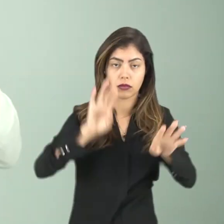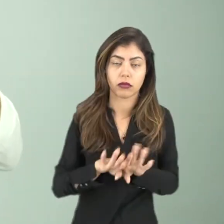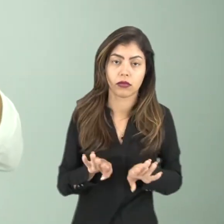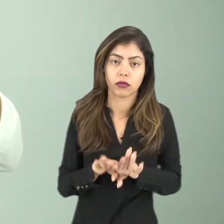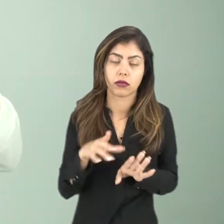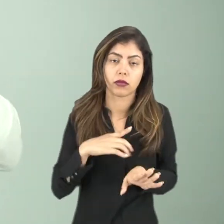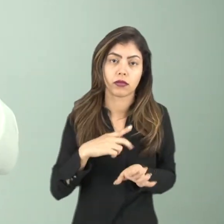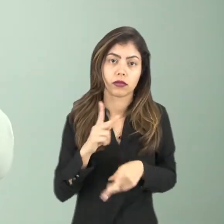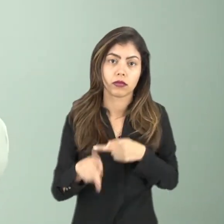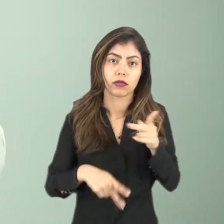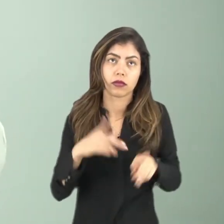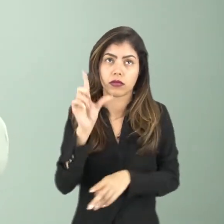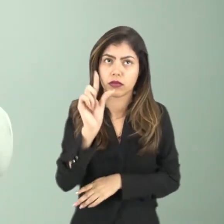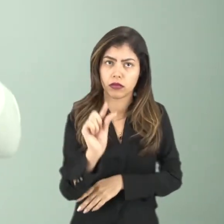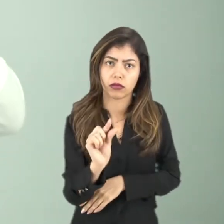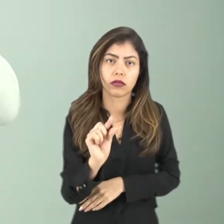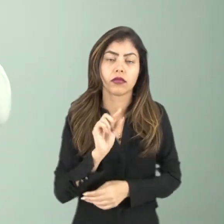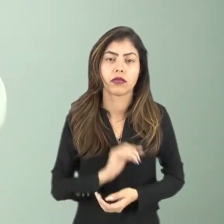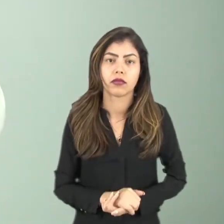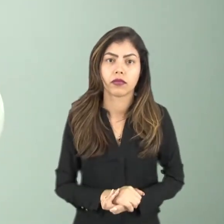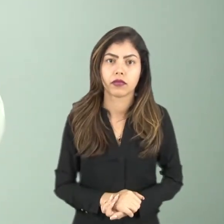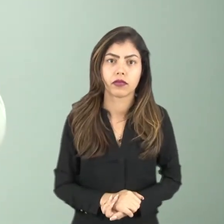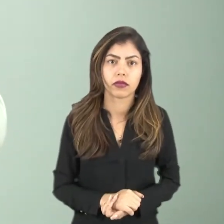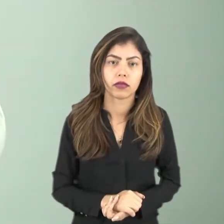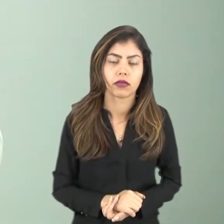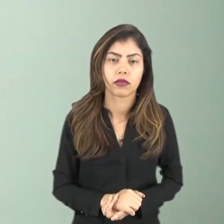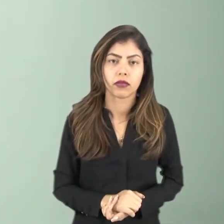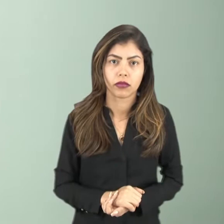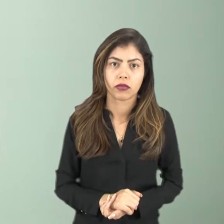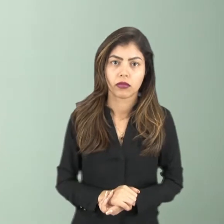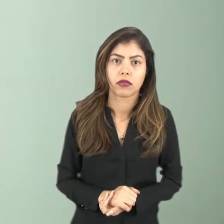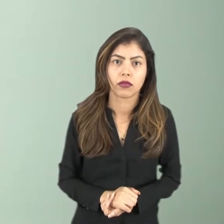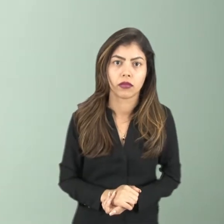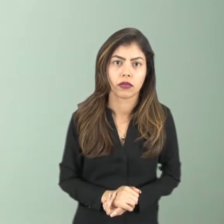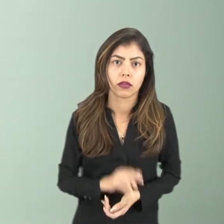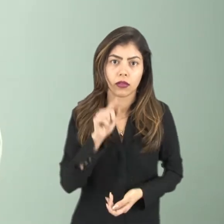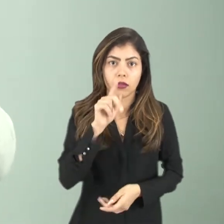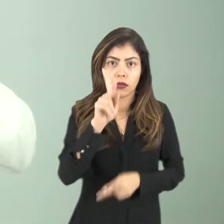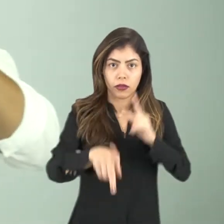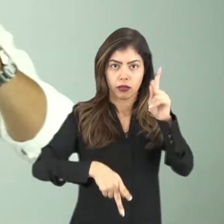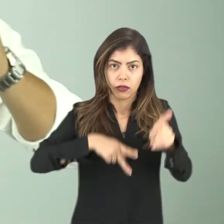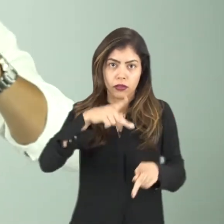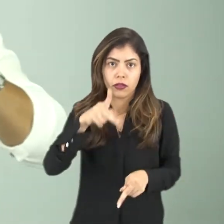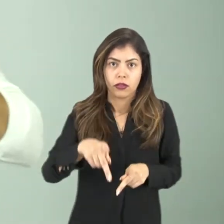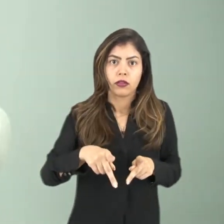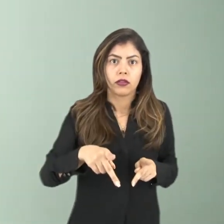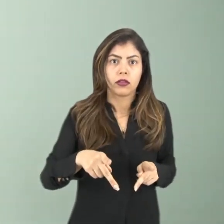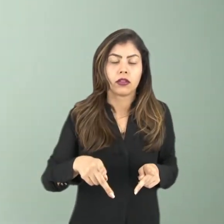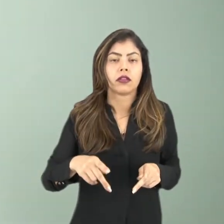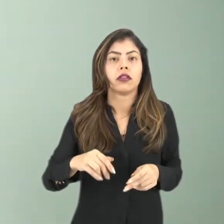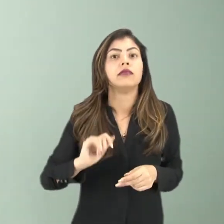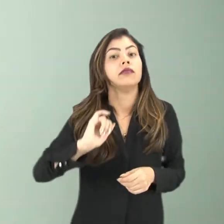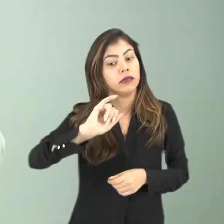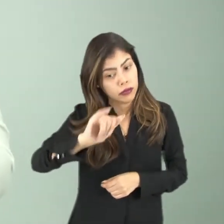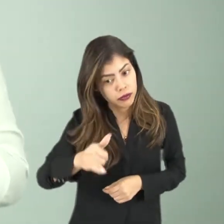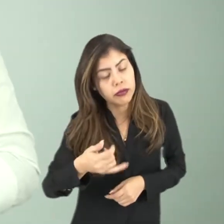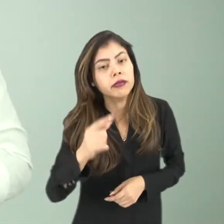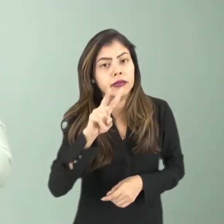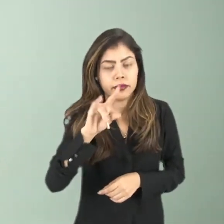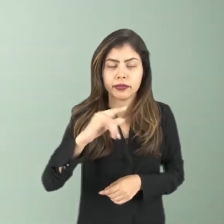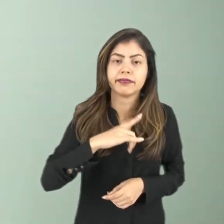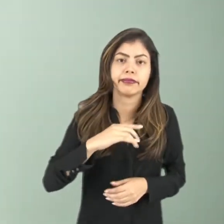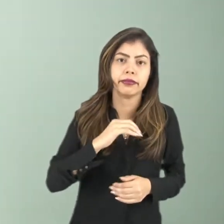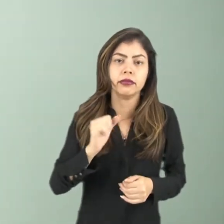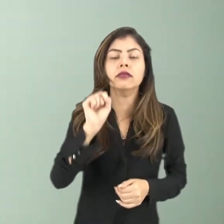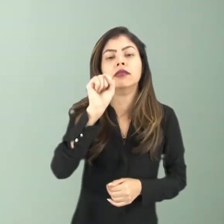da pirâmide, que é a população idosa, vai ser bem fininho, tá? Vai ser bem pequena. Então, essa população, provavelmente,